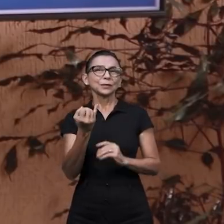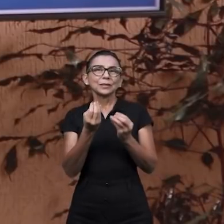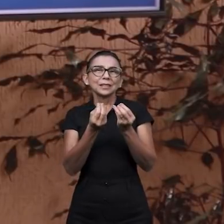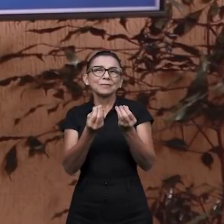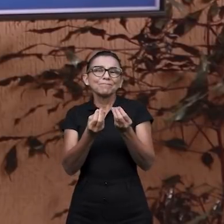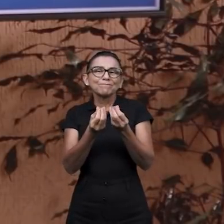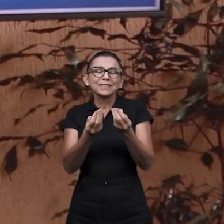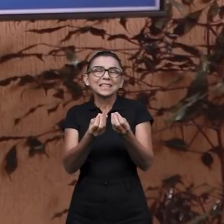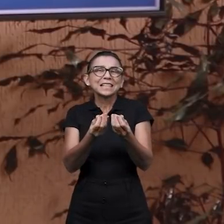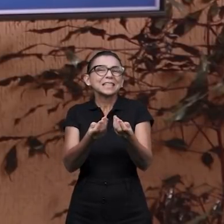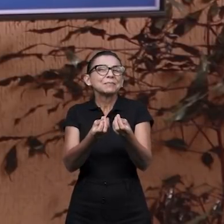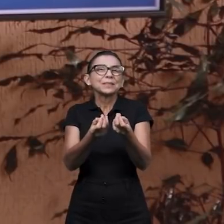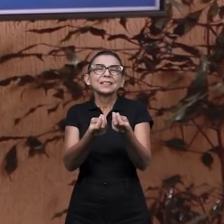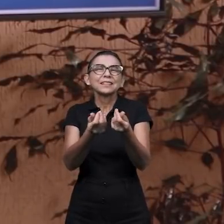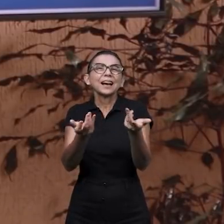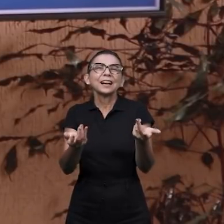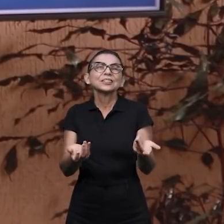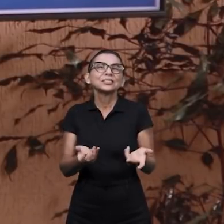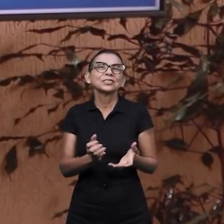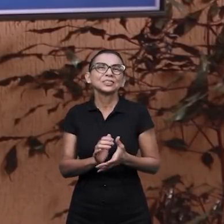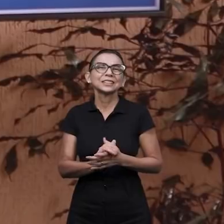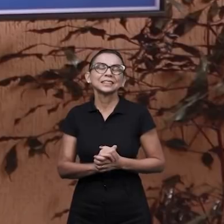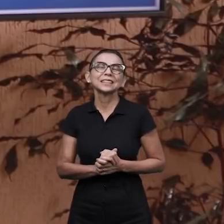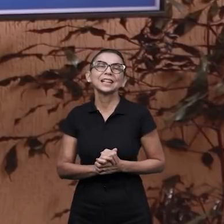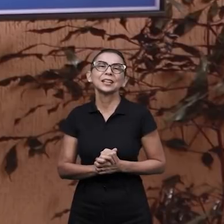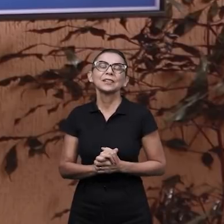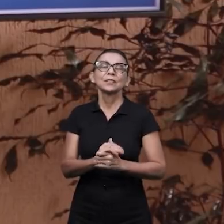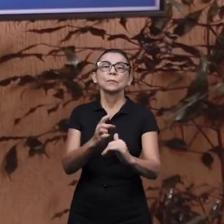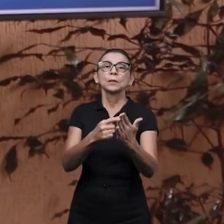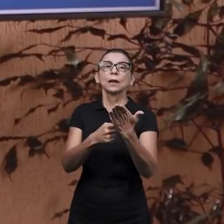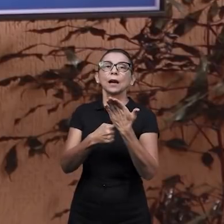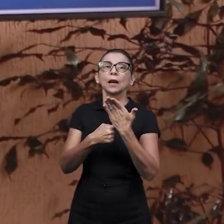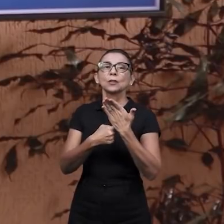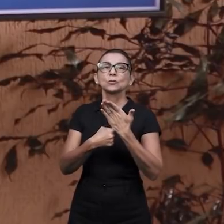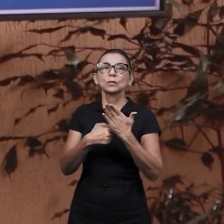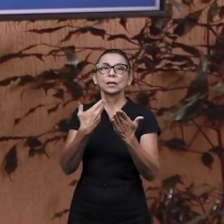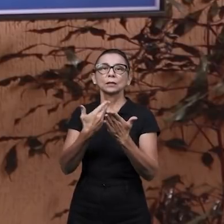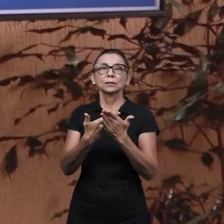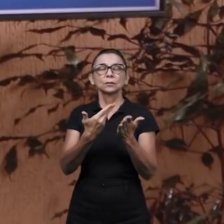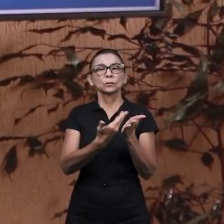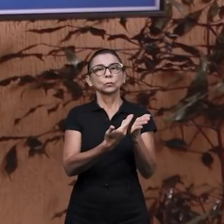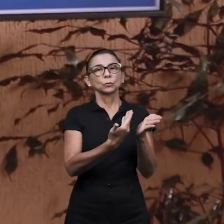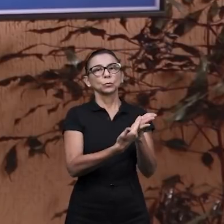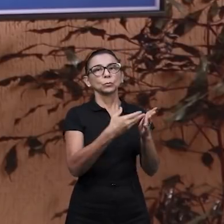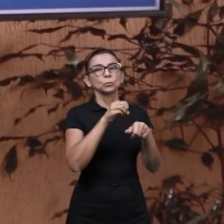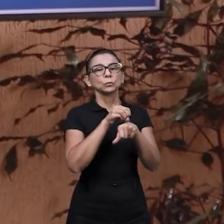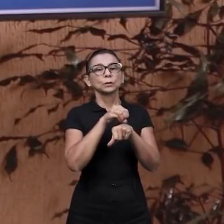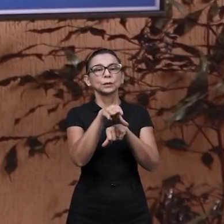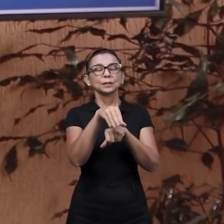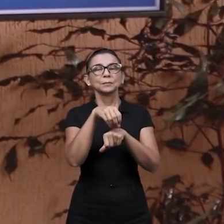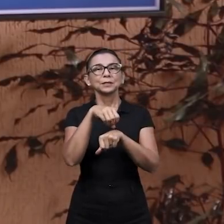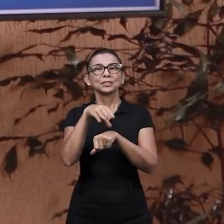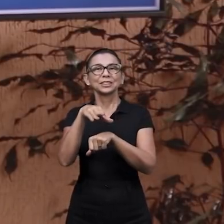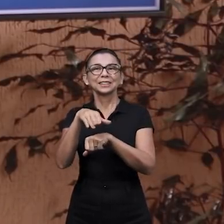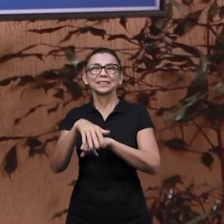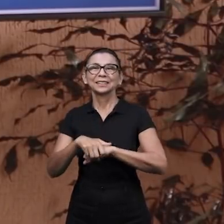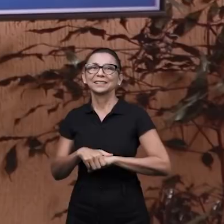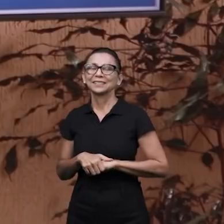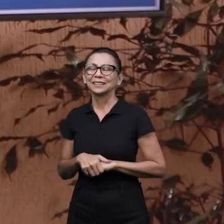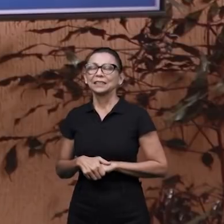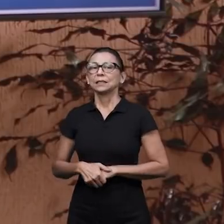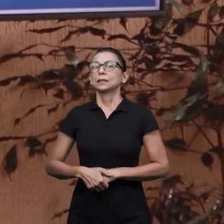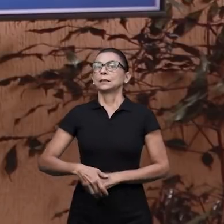e porque essa afinidade vai me ajudar a transmitir o estudo. E lembrando que nós estamos